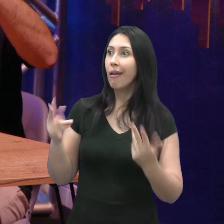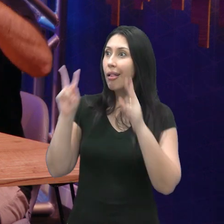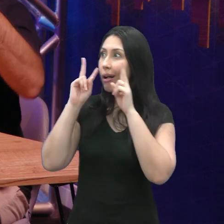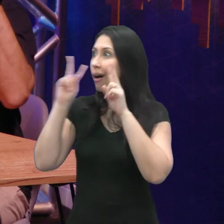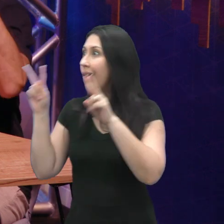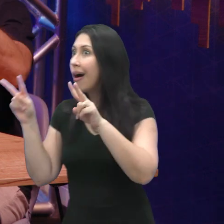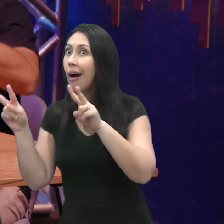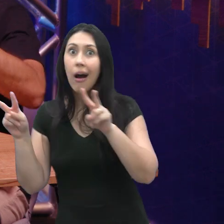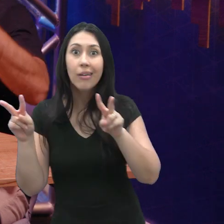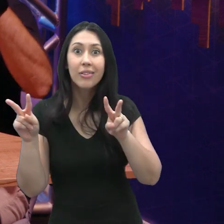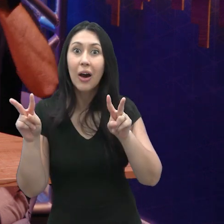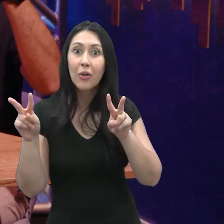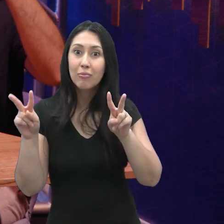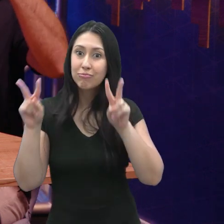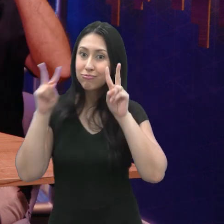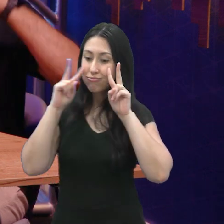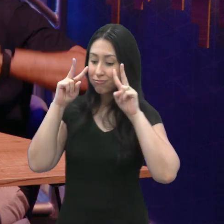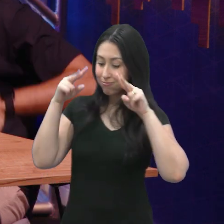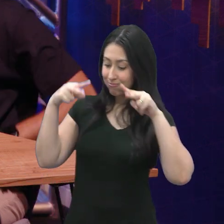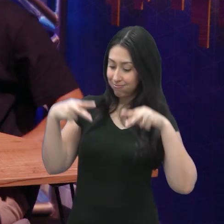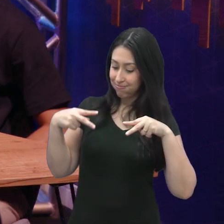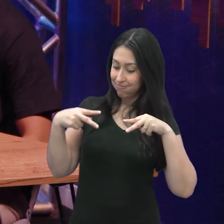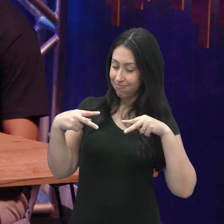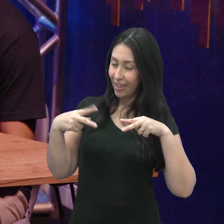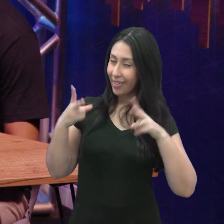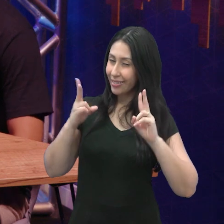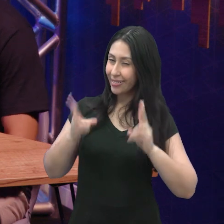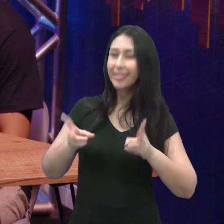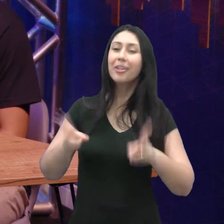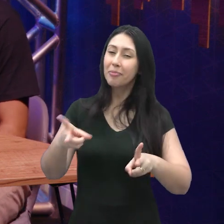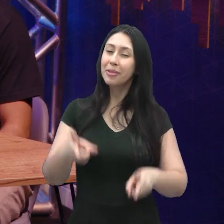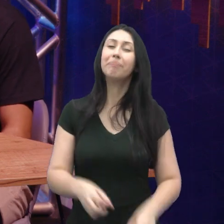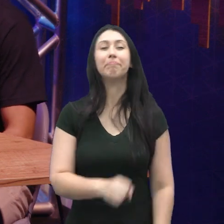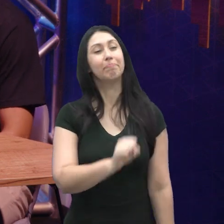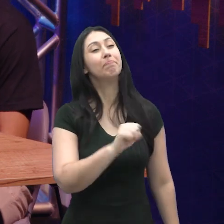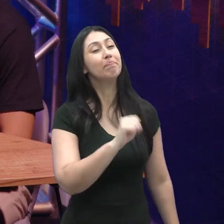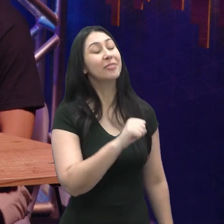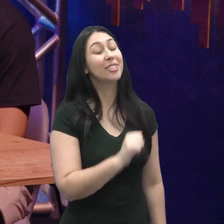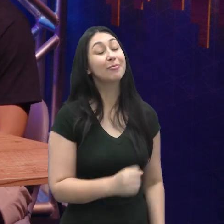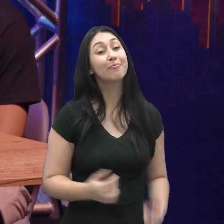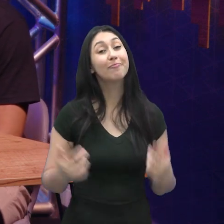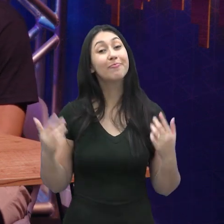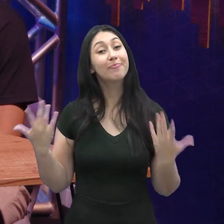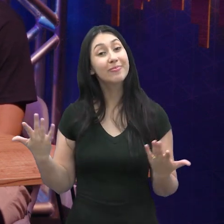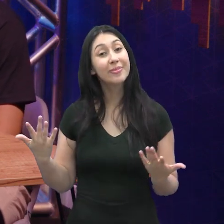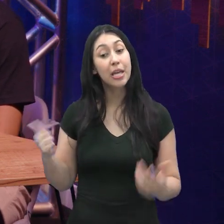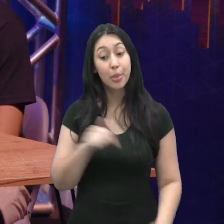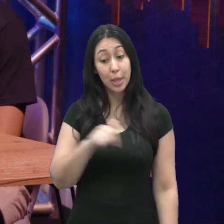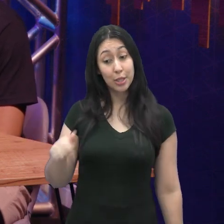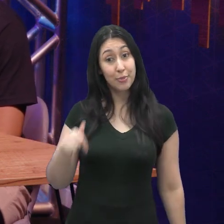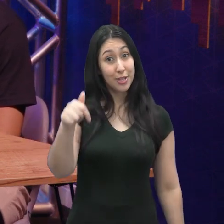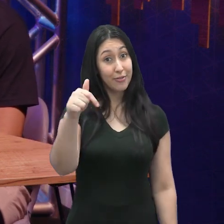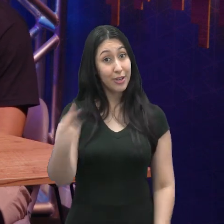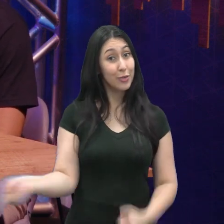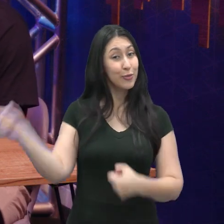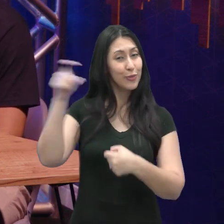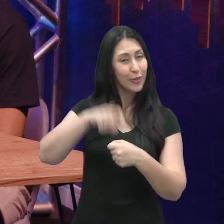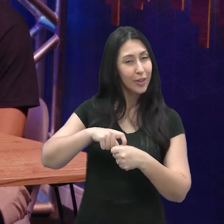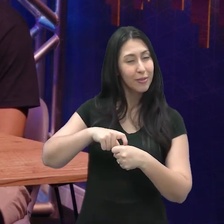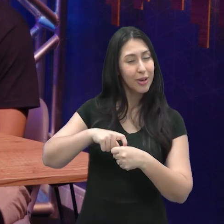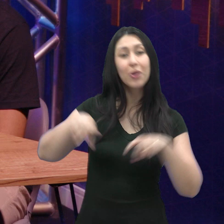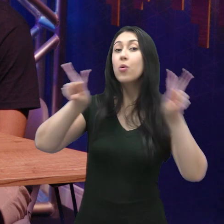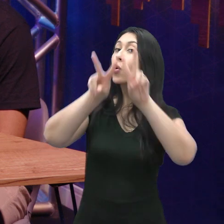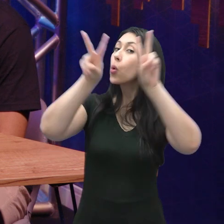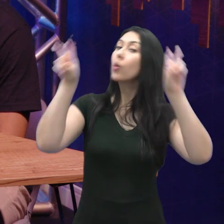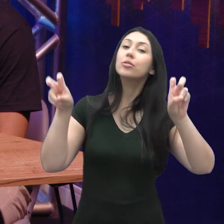fora, né? Não é pra frente, o caminho é pra dentro. Sempre pra dentro. É isso. Pessoal, voltamos na semana que vem com